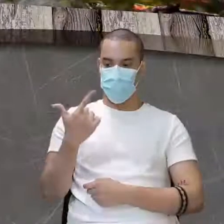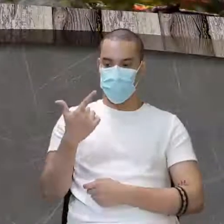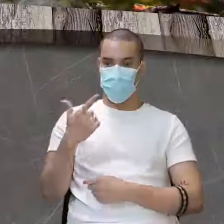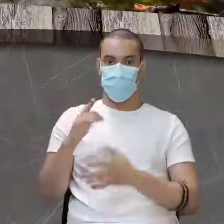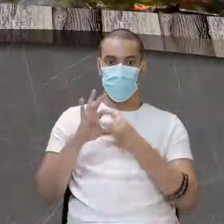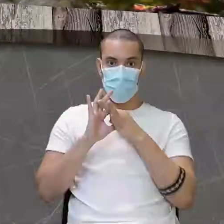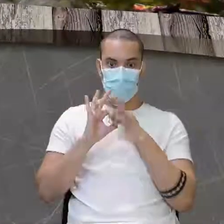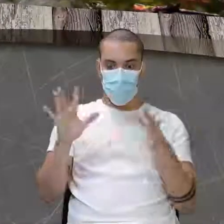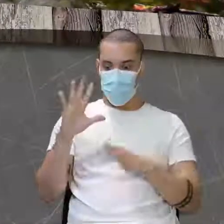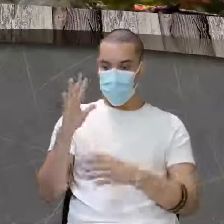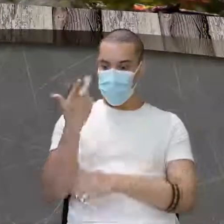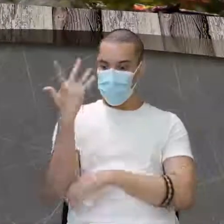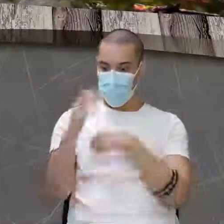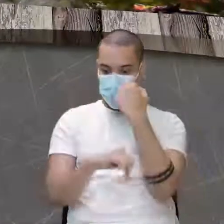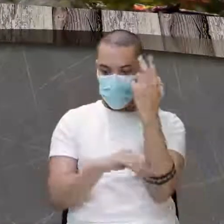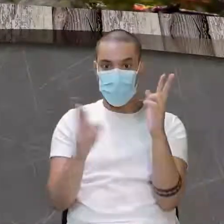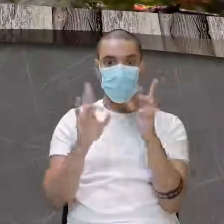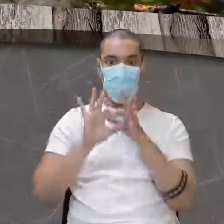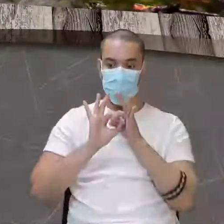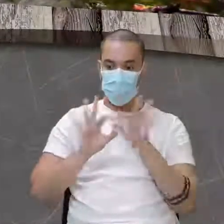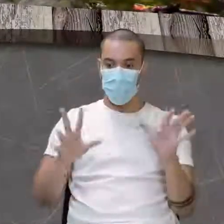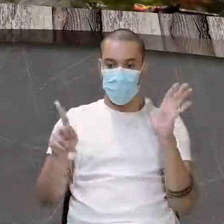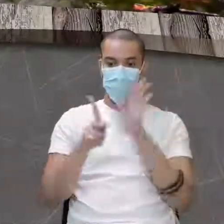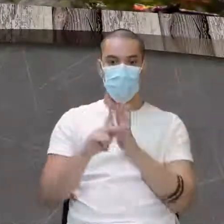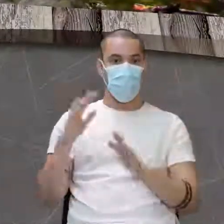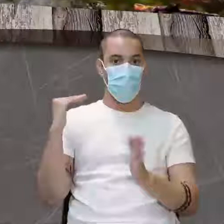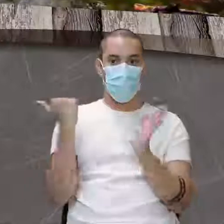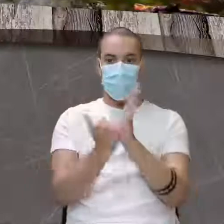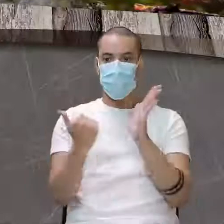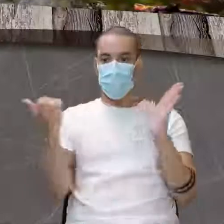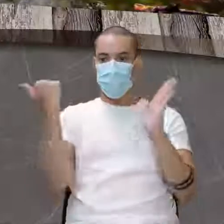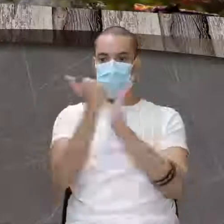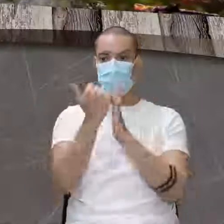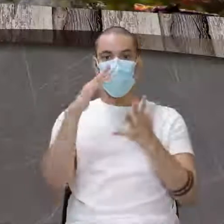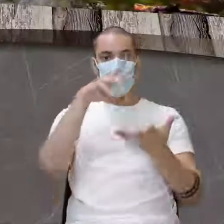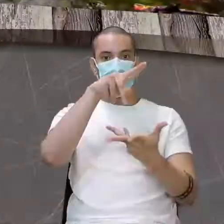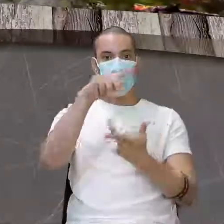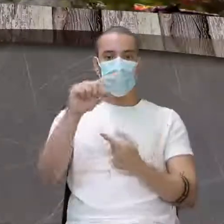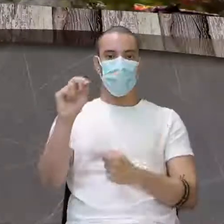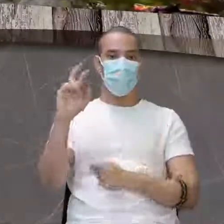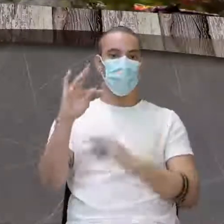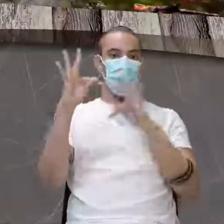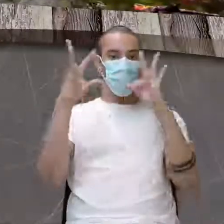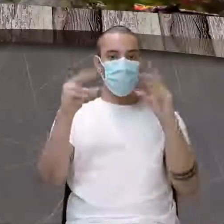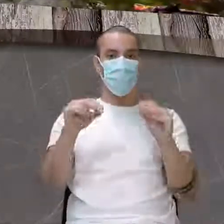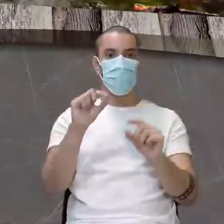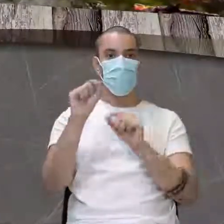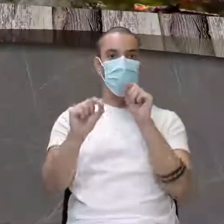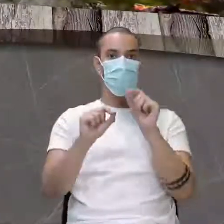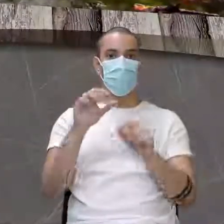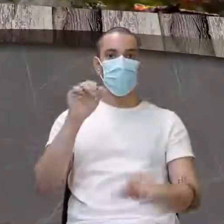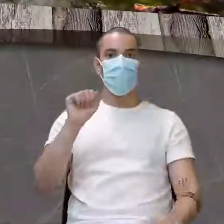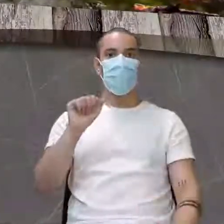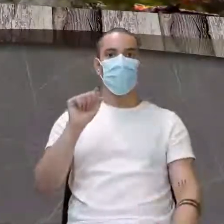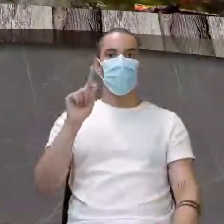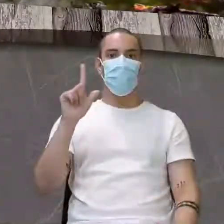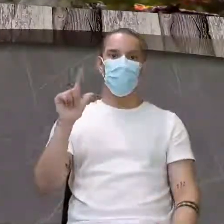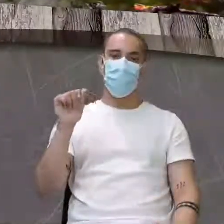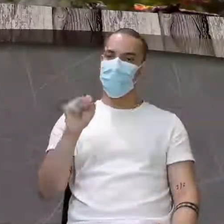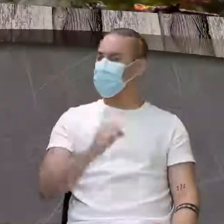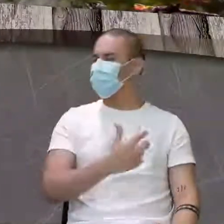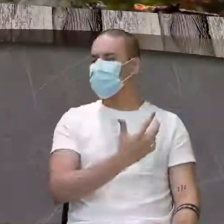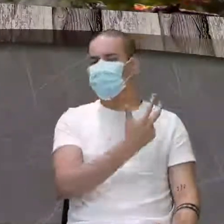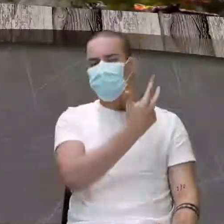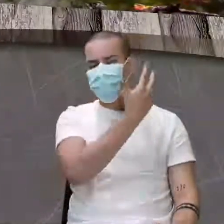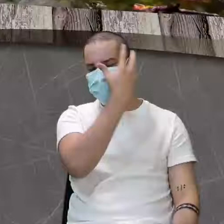vegetais. Quem vai liberar a maior concentração de oxigênio que está disperso pelo planeta todo são as algas. Não pode